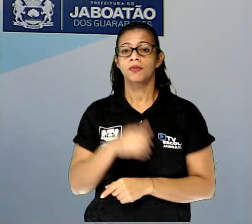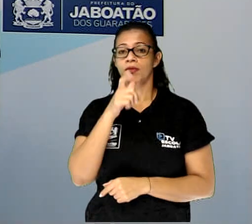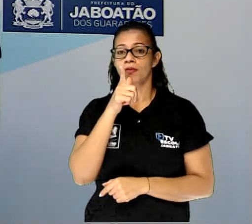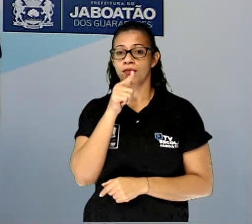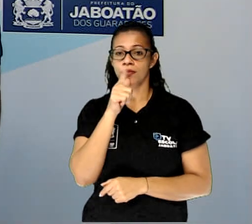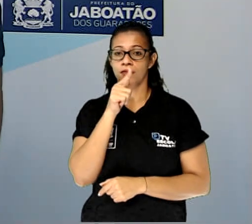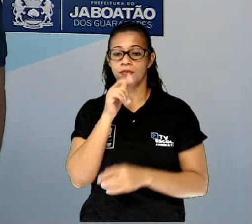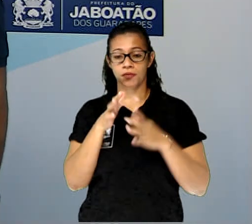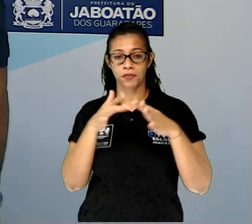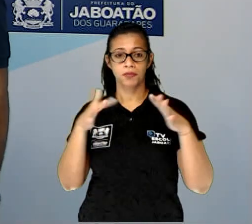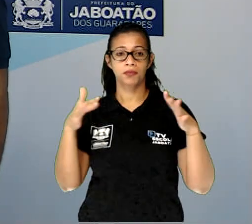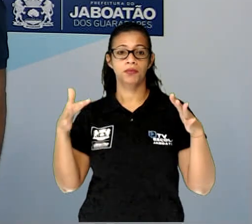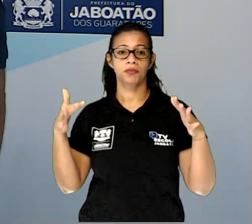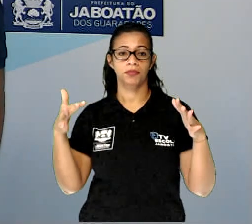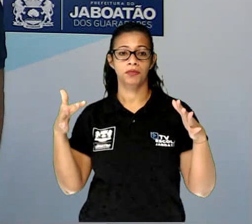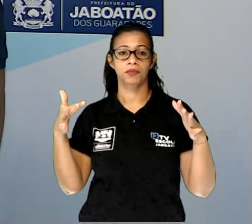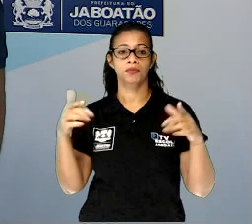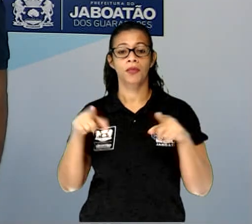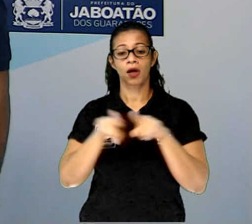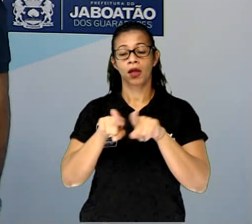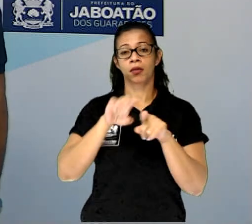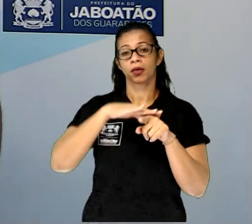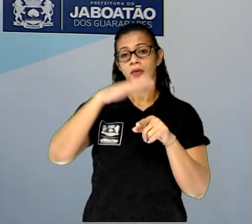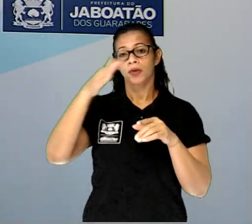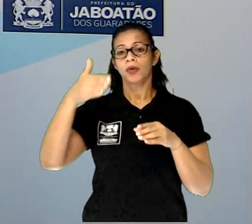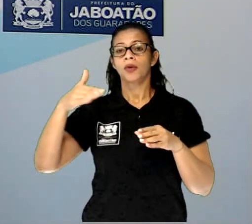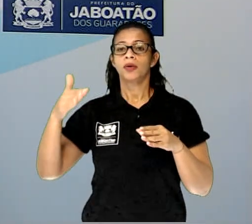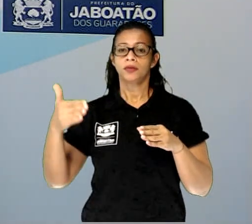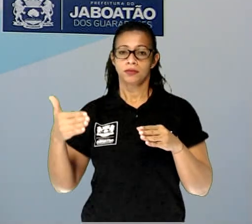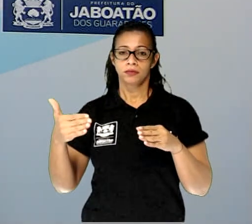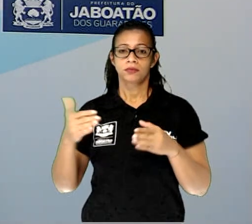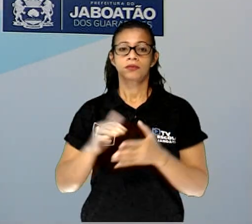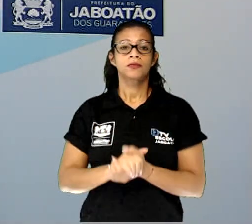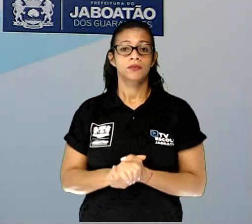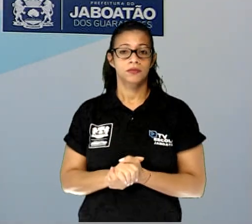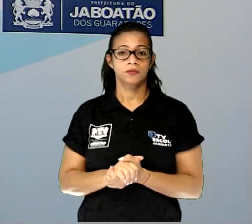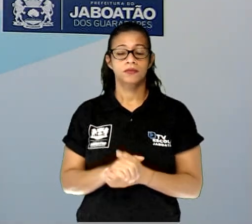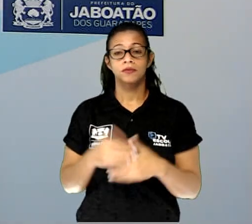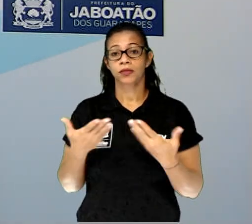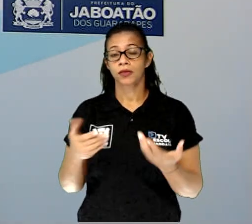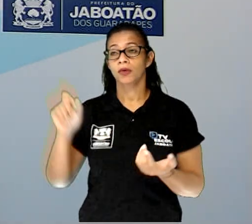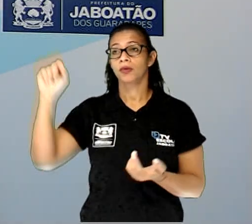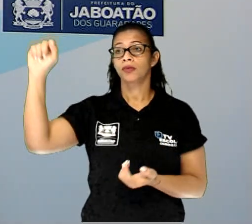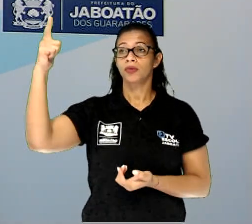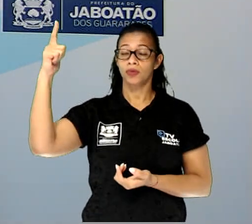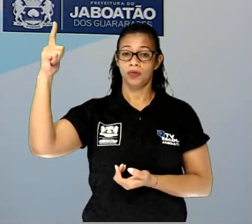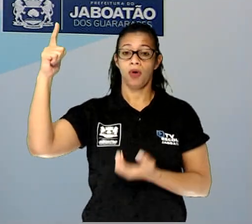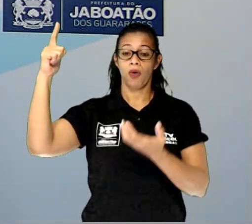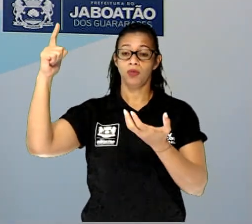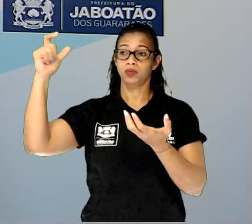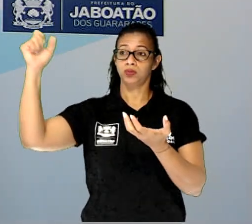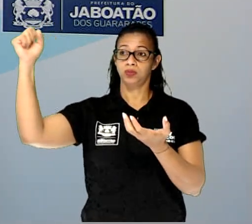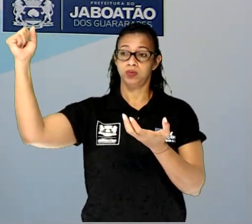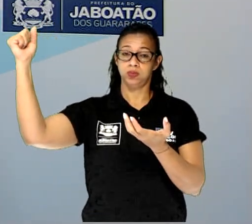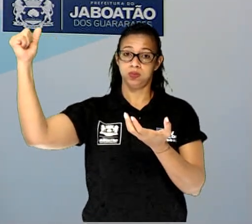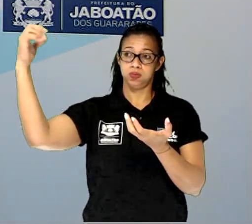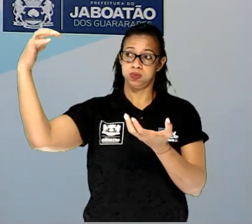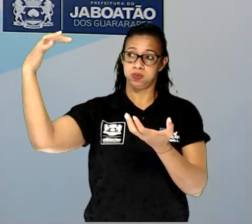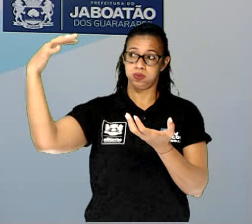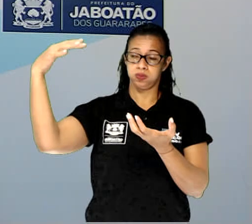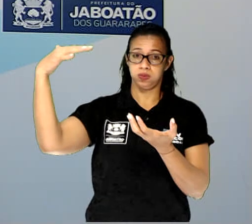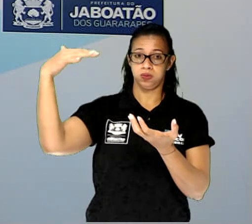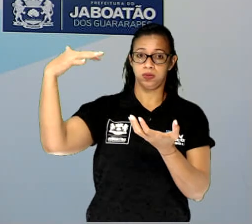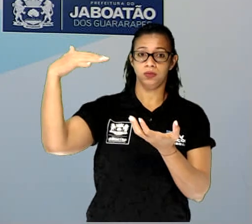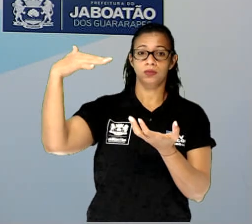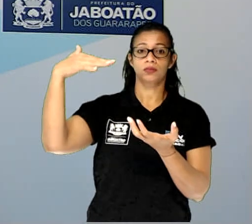dos trópicos, nas zonas temperadas, o raio chega inclinado, então, apesar de